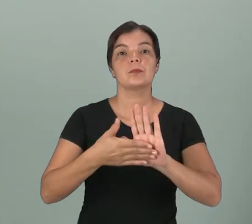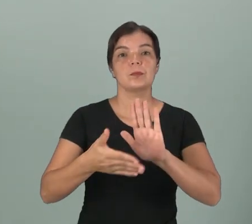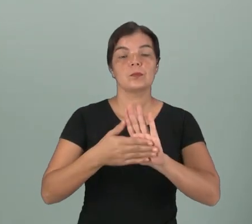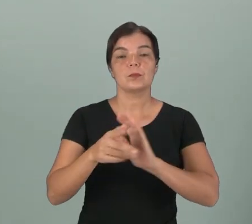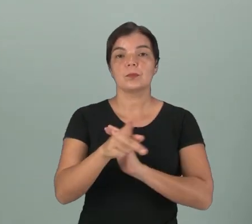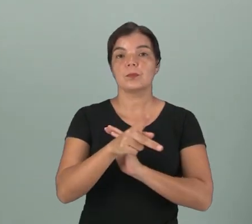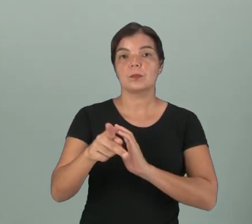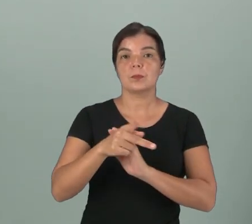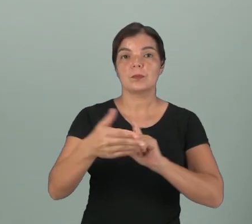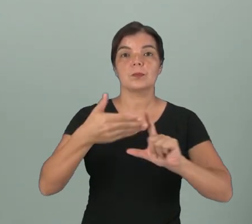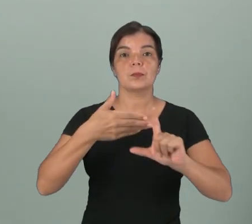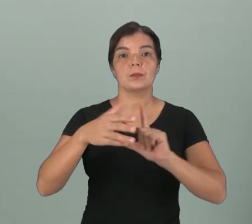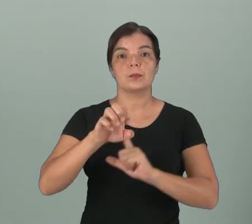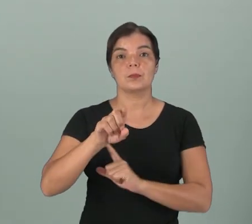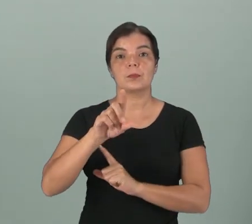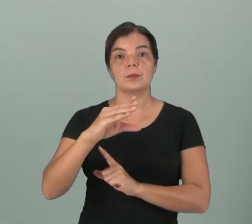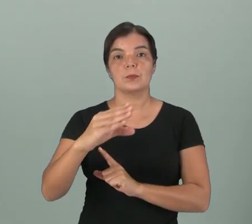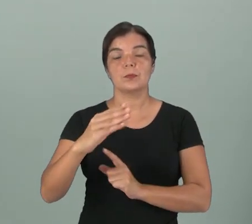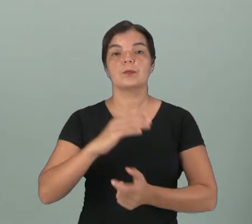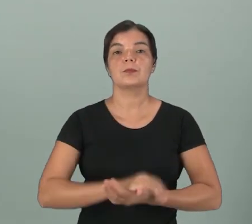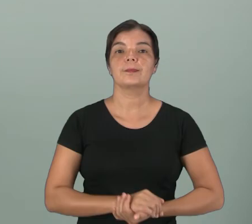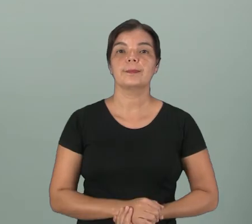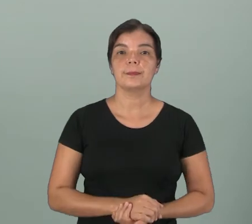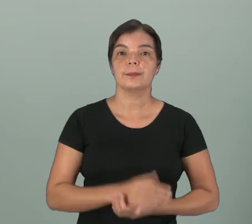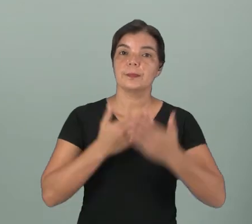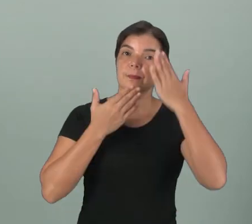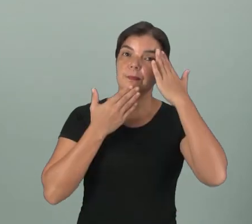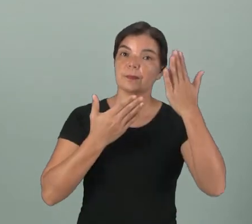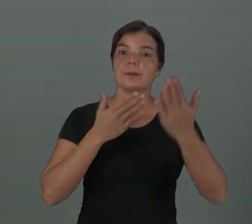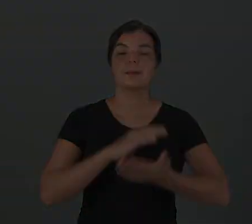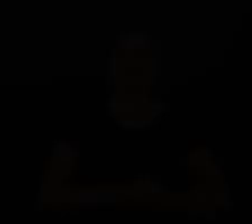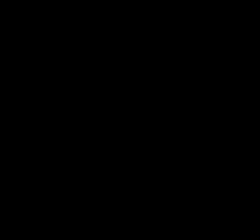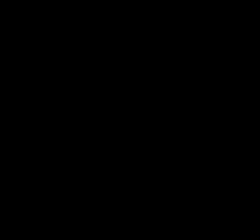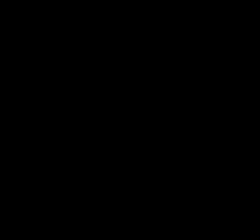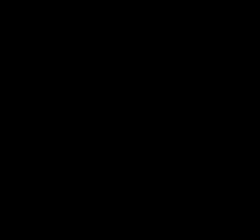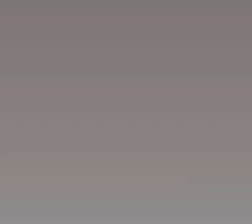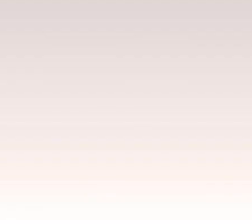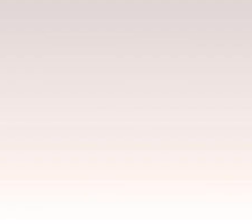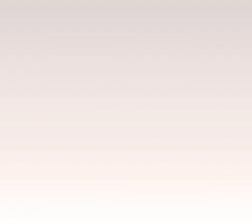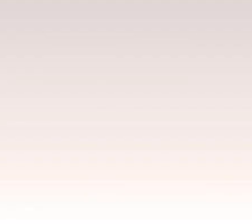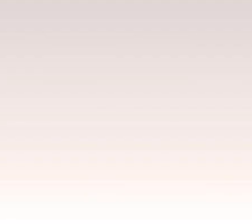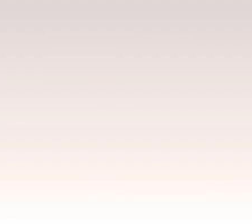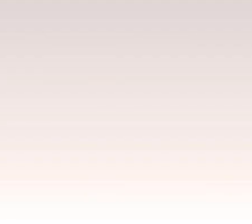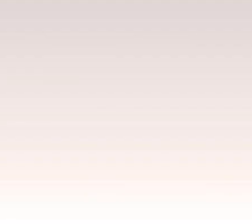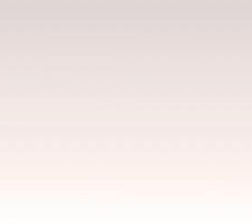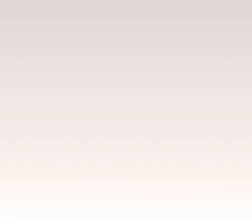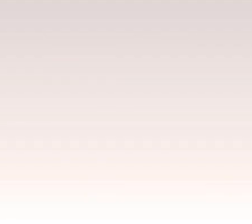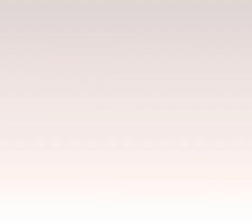seu professor e acesse a nossa plataforma Eduque. Obrigada!